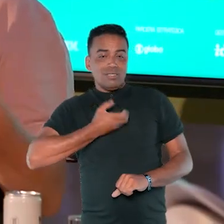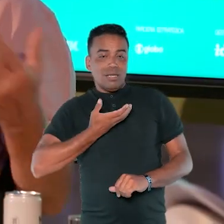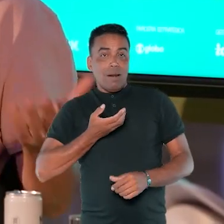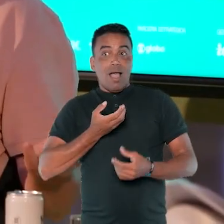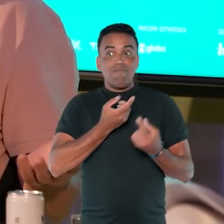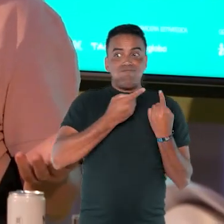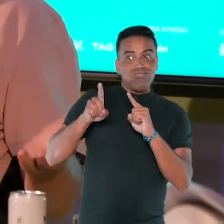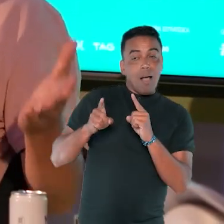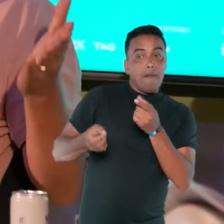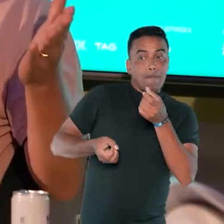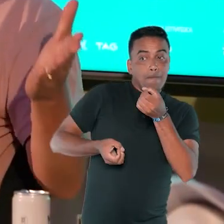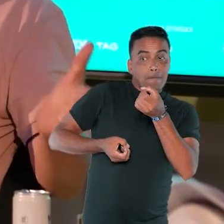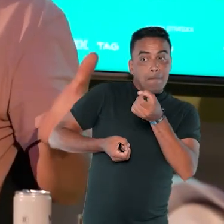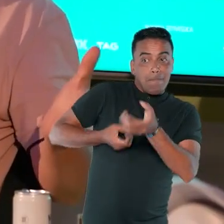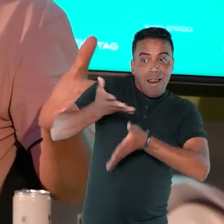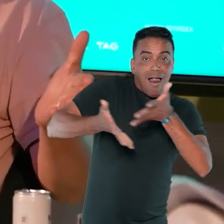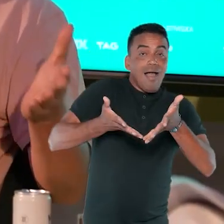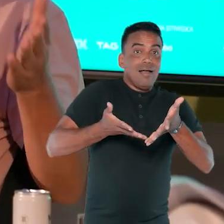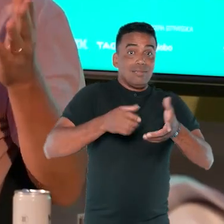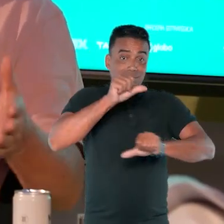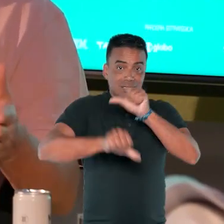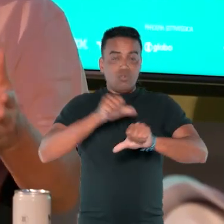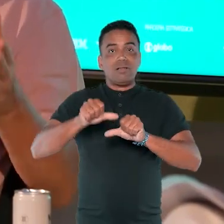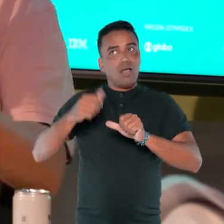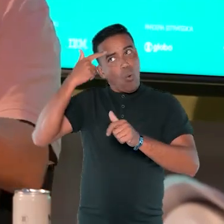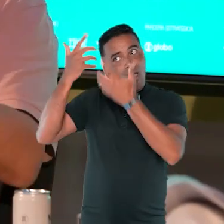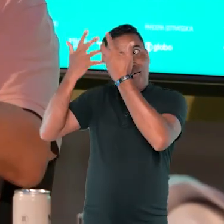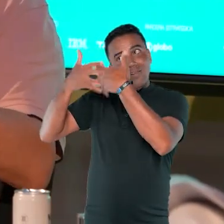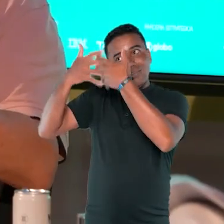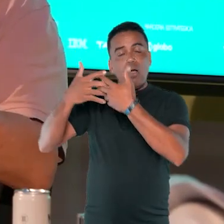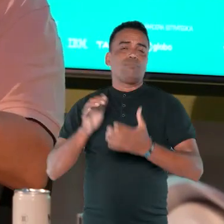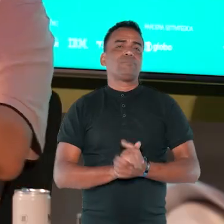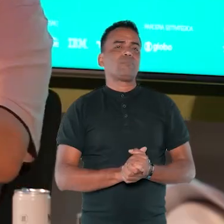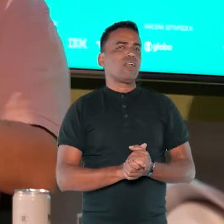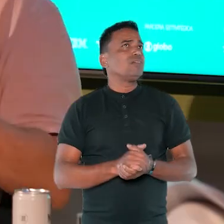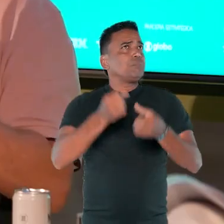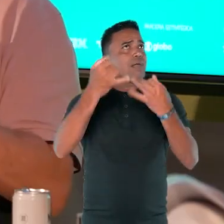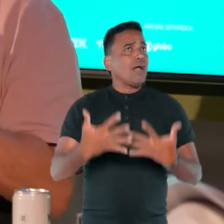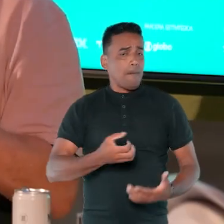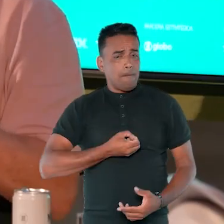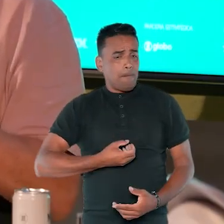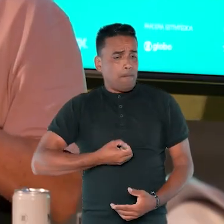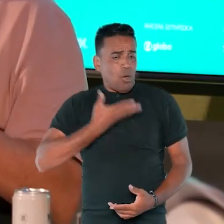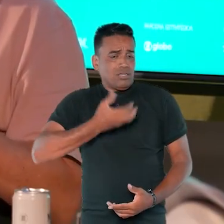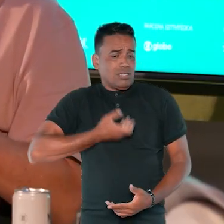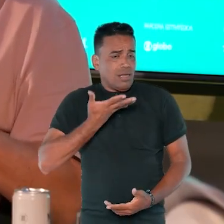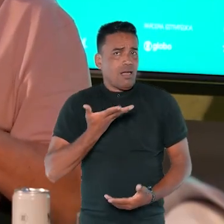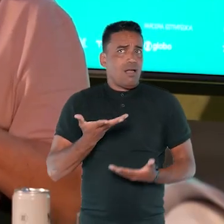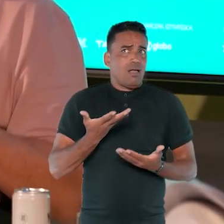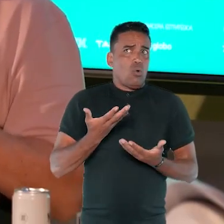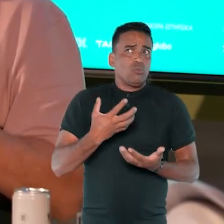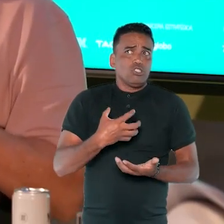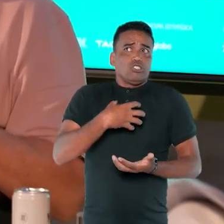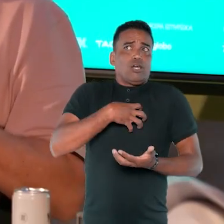transformações, reflexões. Fala um pouco da questão da poesia como um mecanismo, como